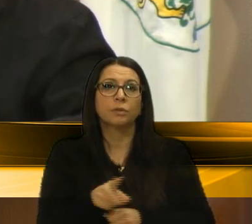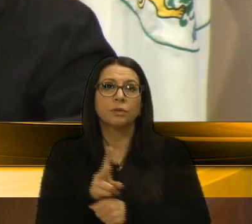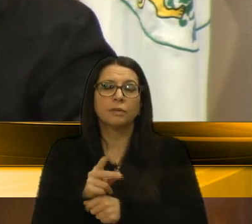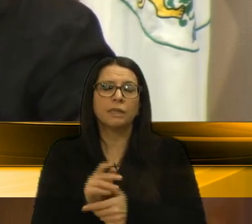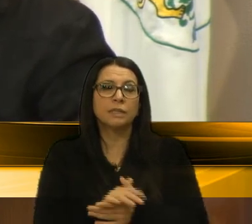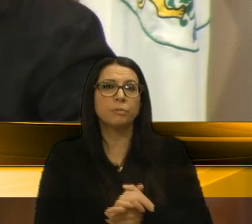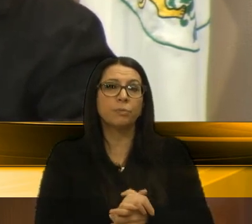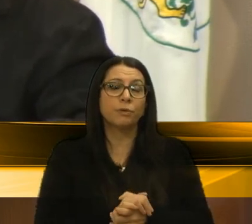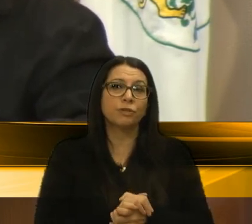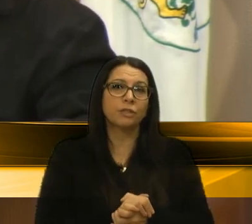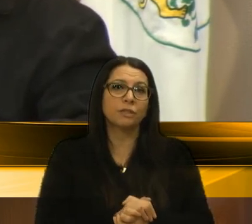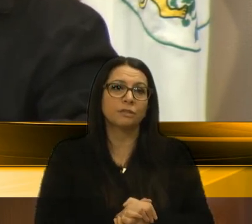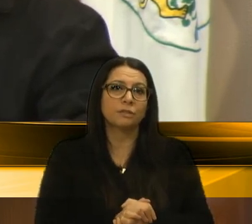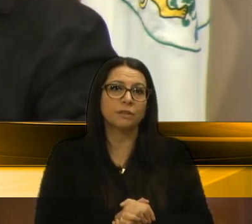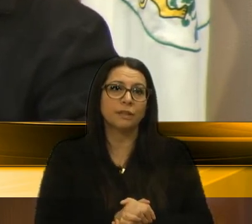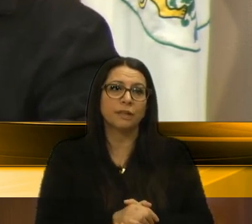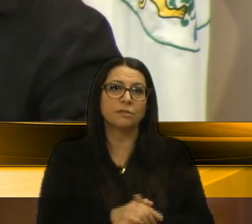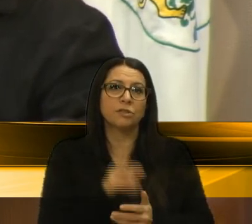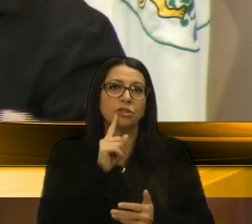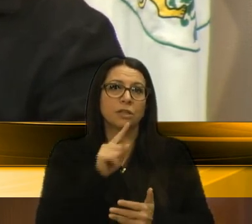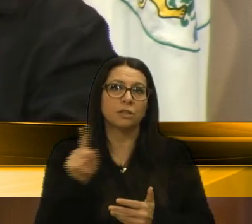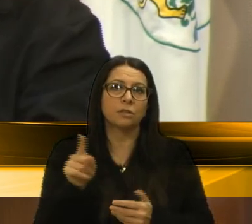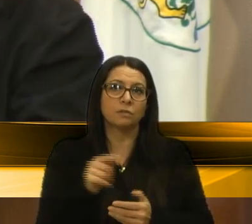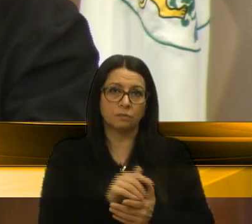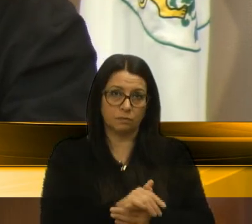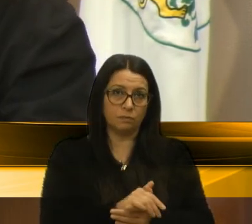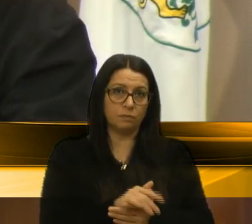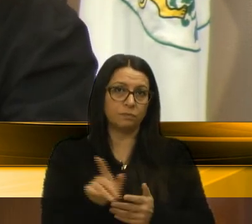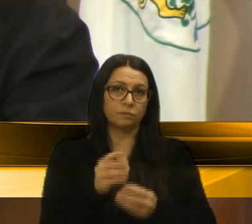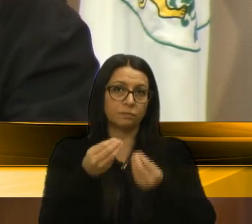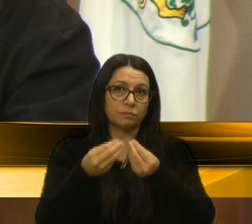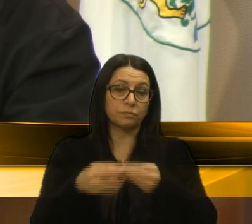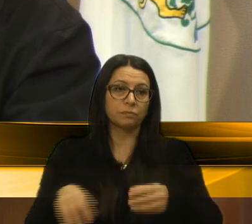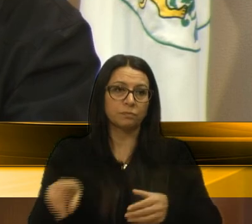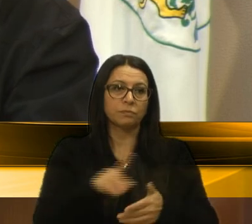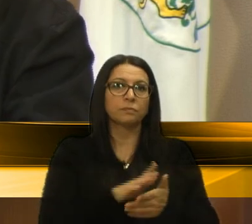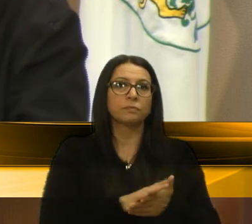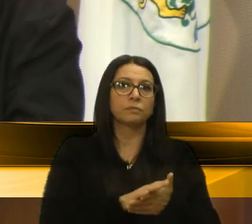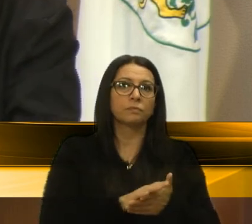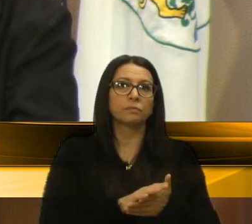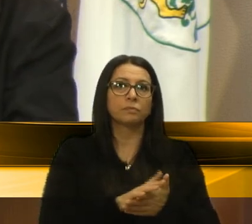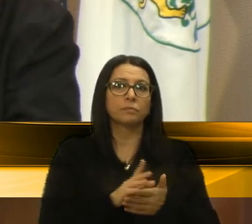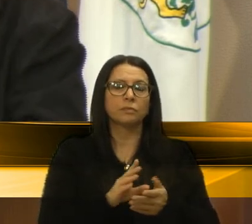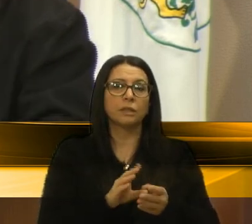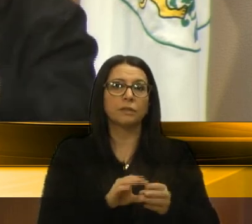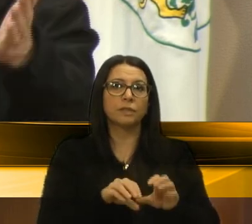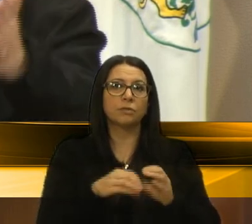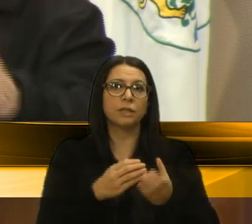aí um consenso que, em última análise, não prejudique a